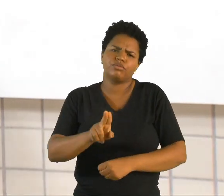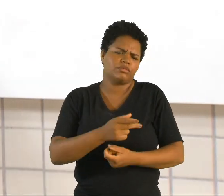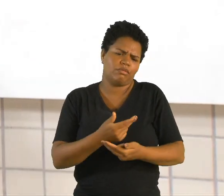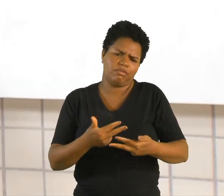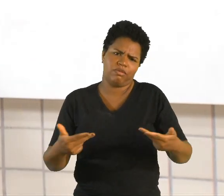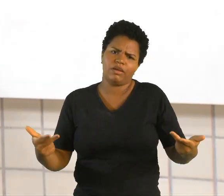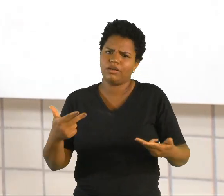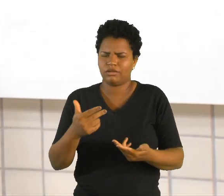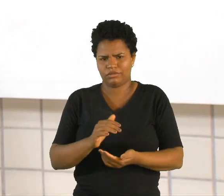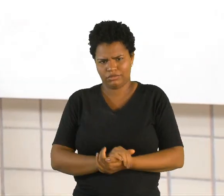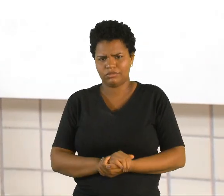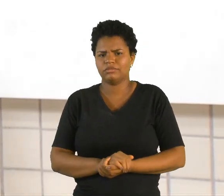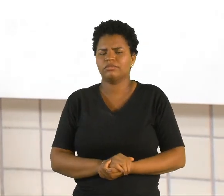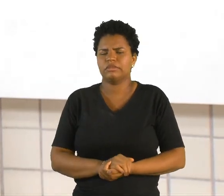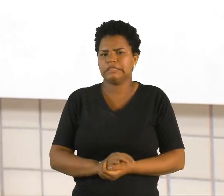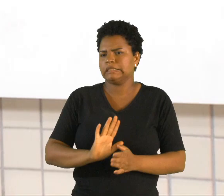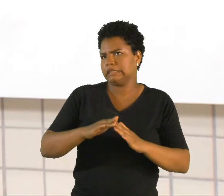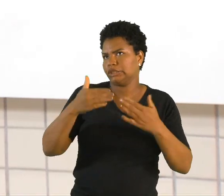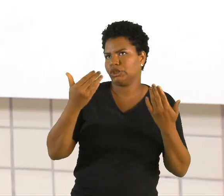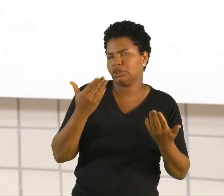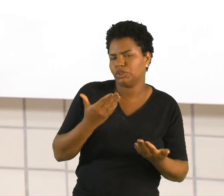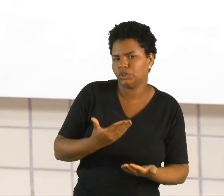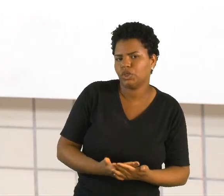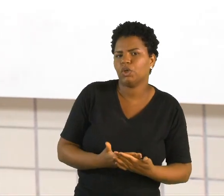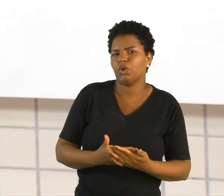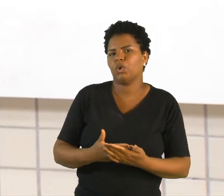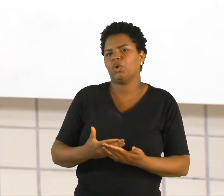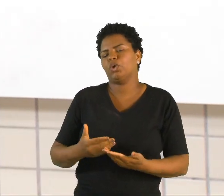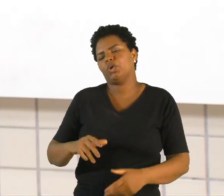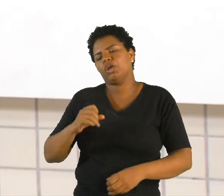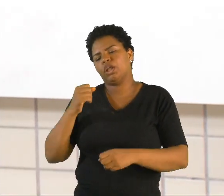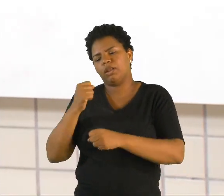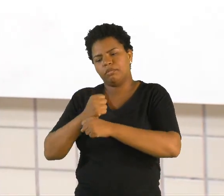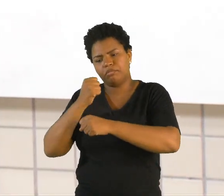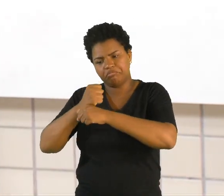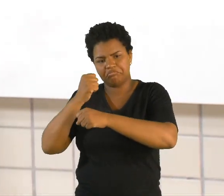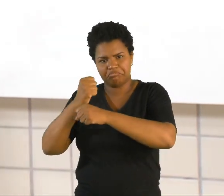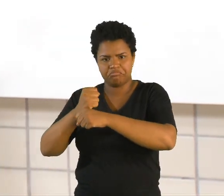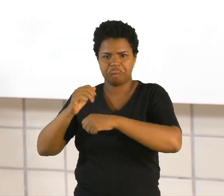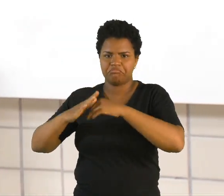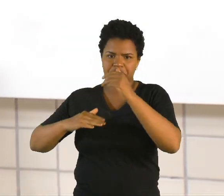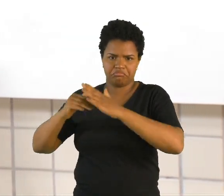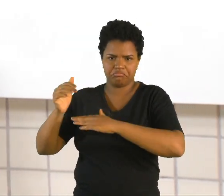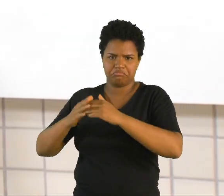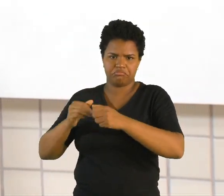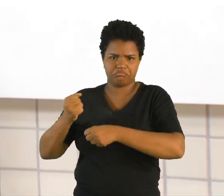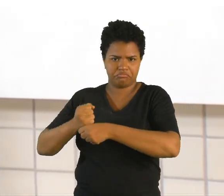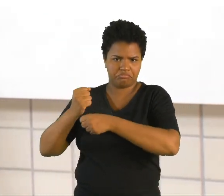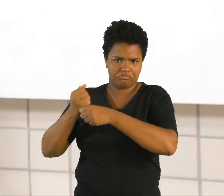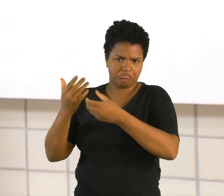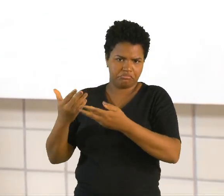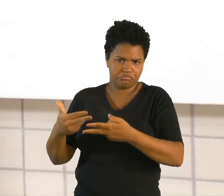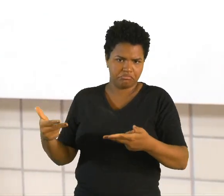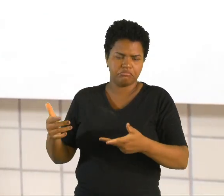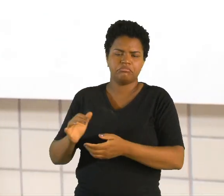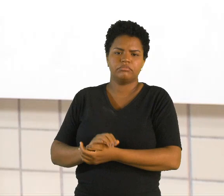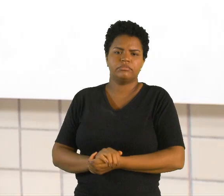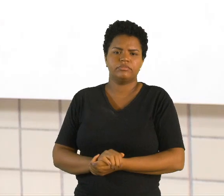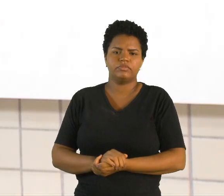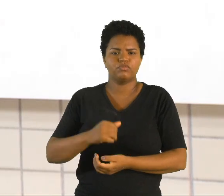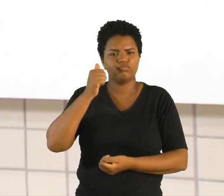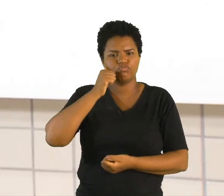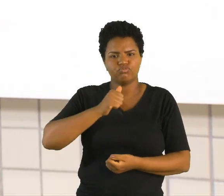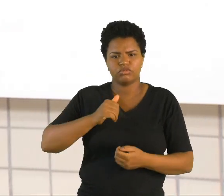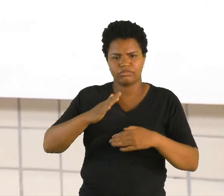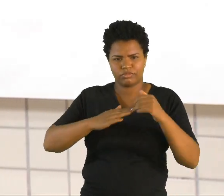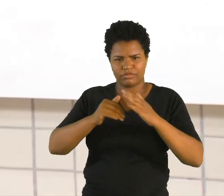né? Eu uso ela na escola, o pedreiro usa na construção, a costureira usa para